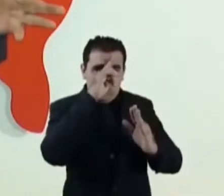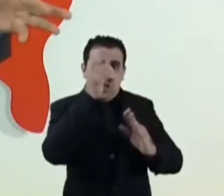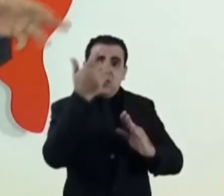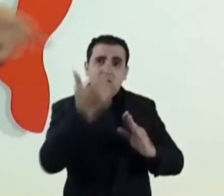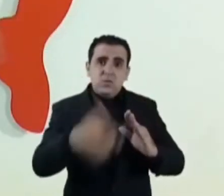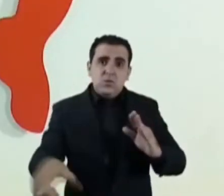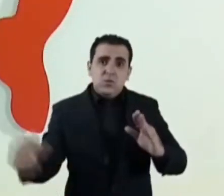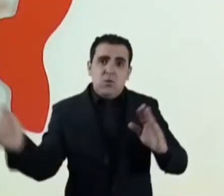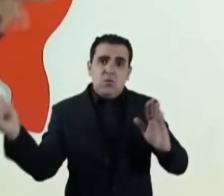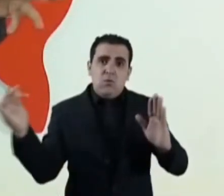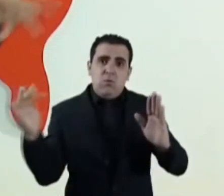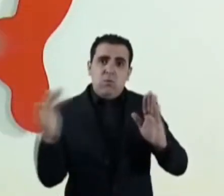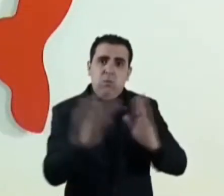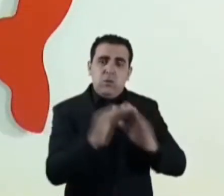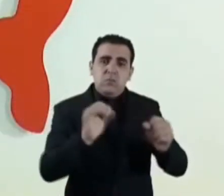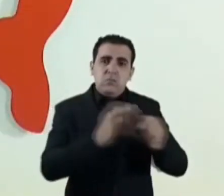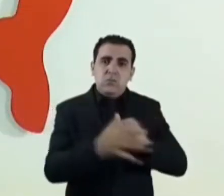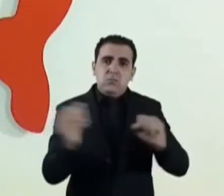se